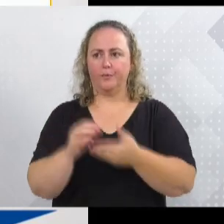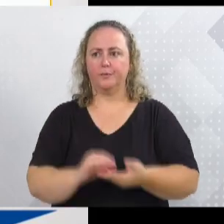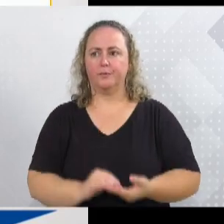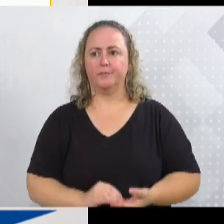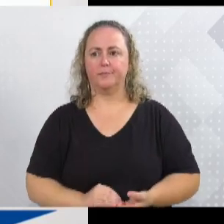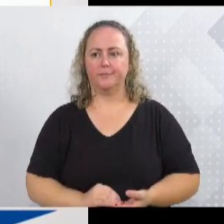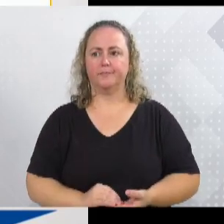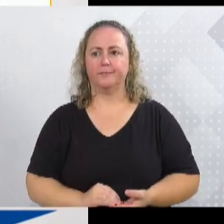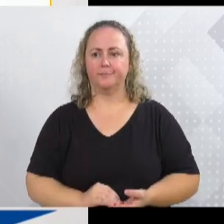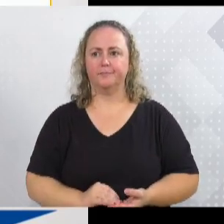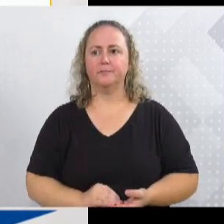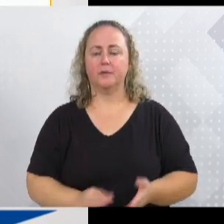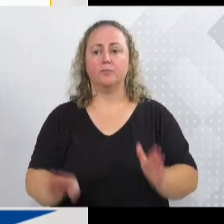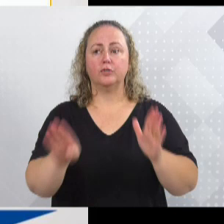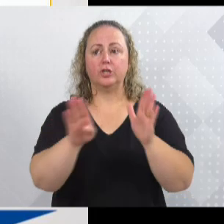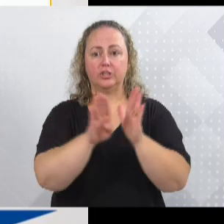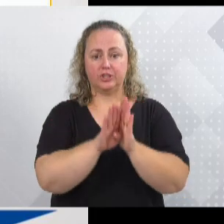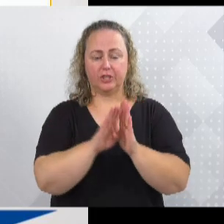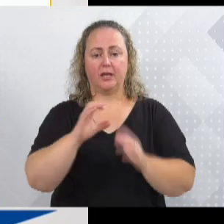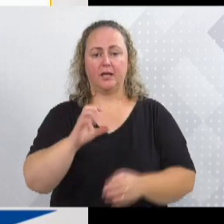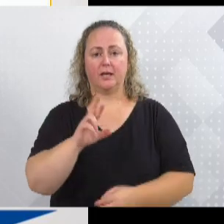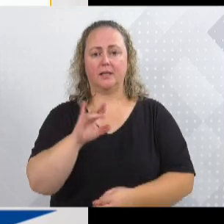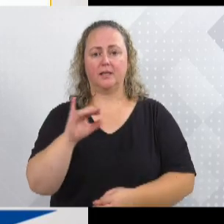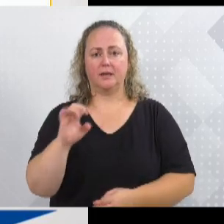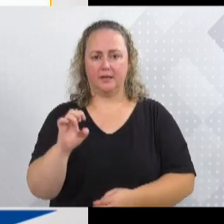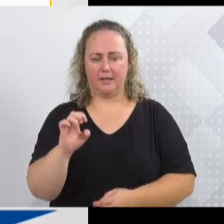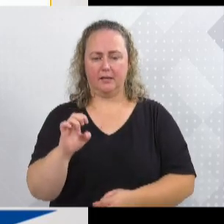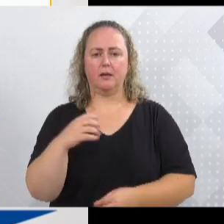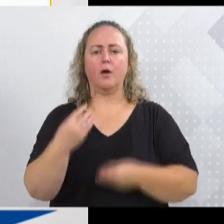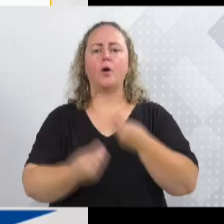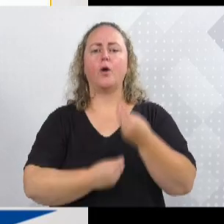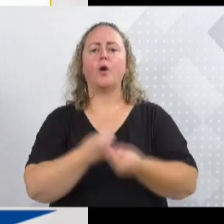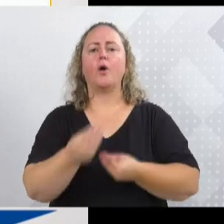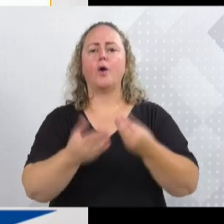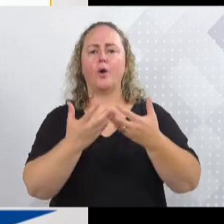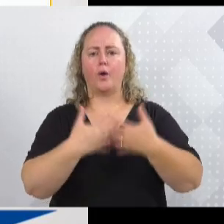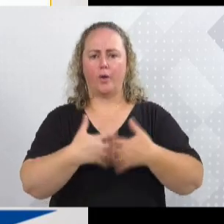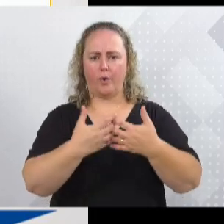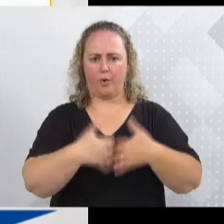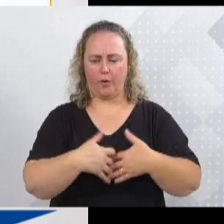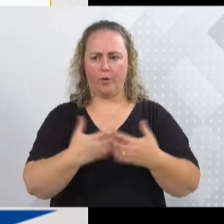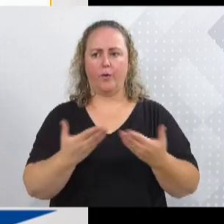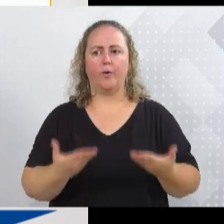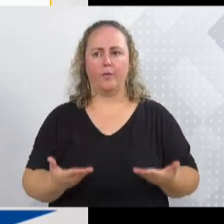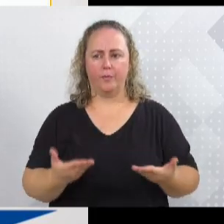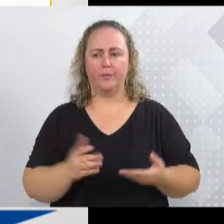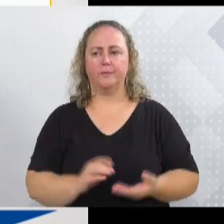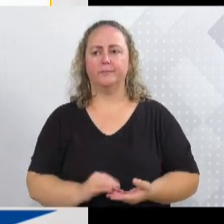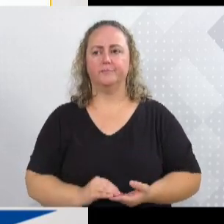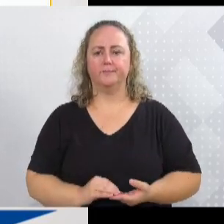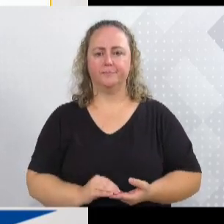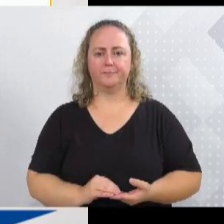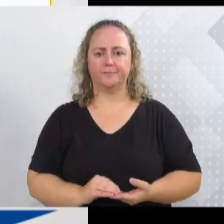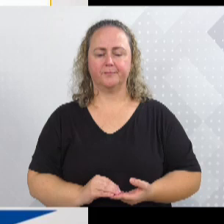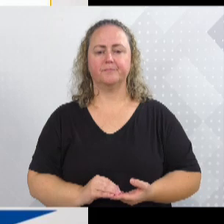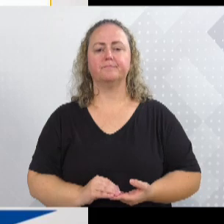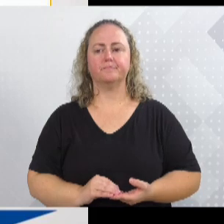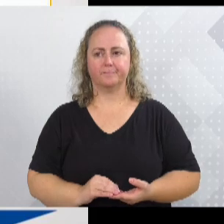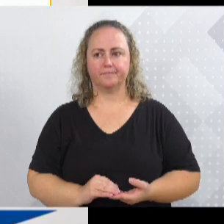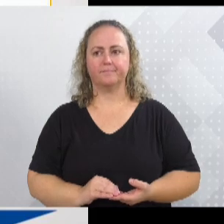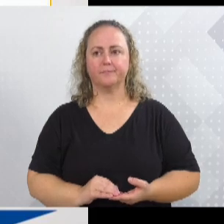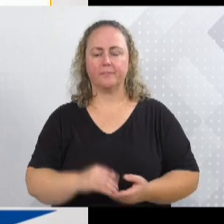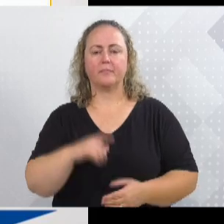Então, quando ele chega no CRI, lá no Campus 5, lá na Policlínica Universitária, ele vai ser acolhido